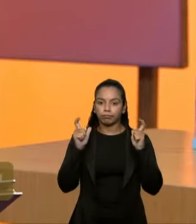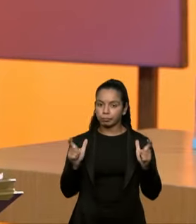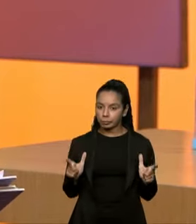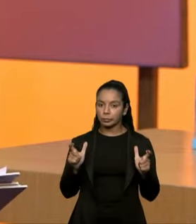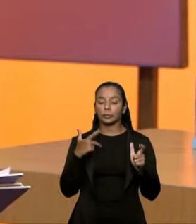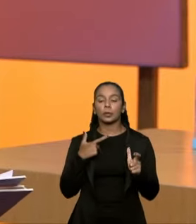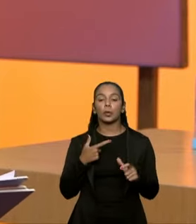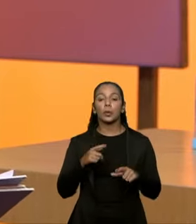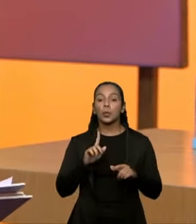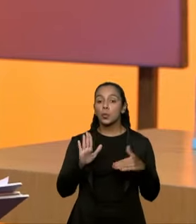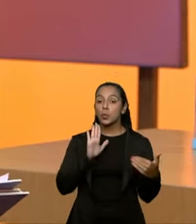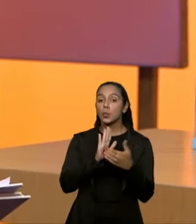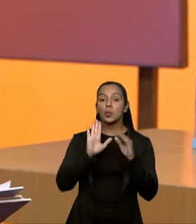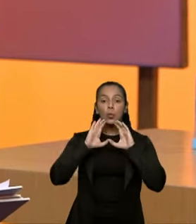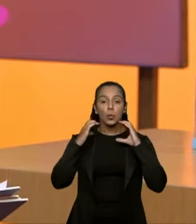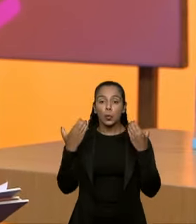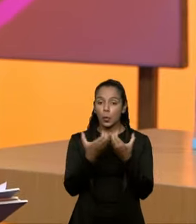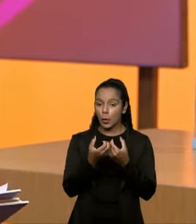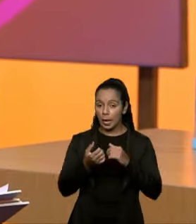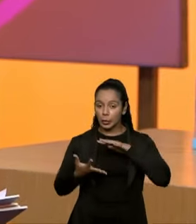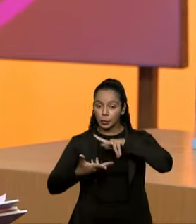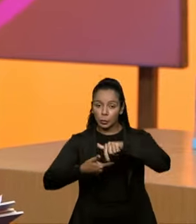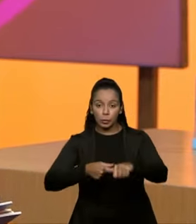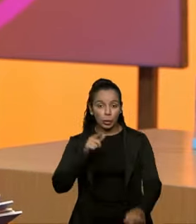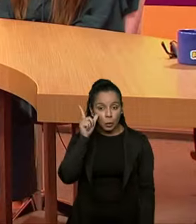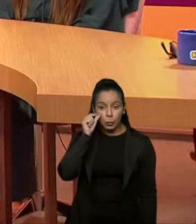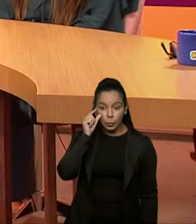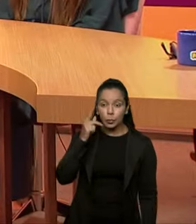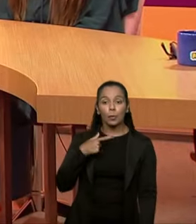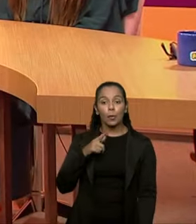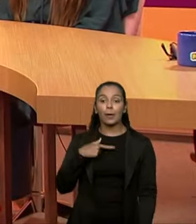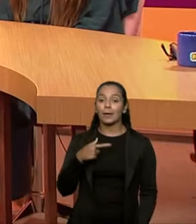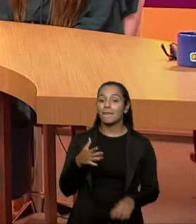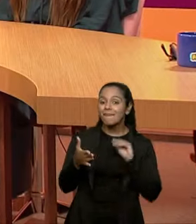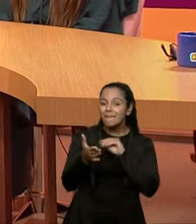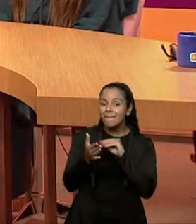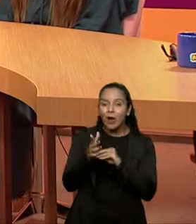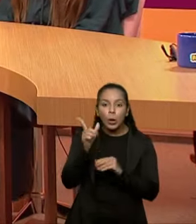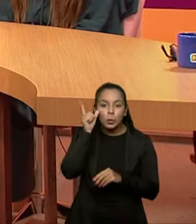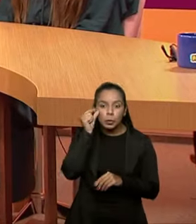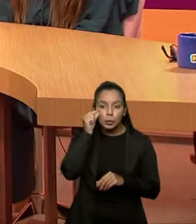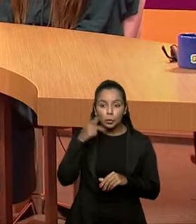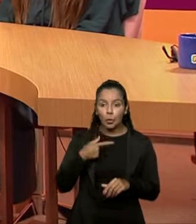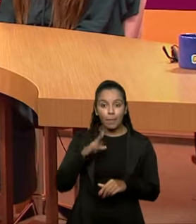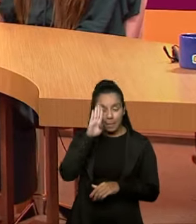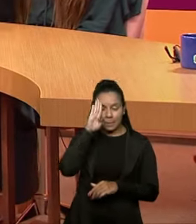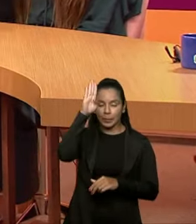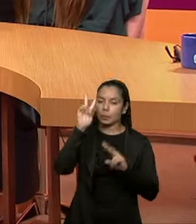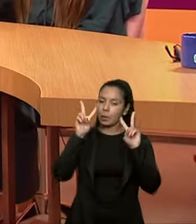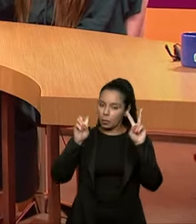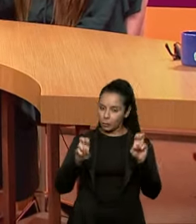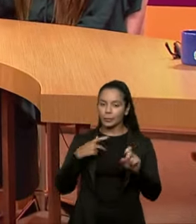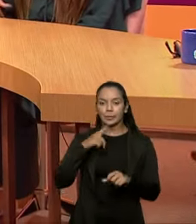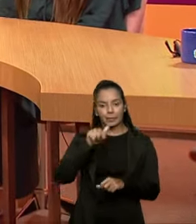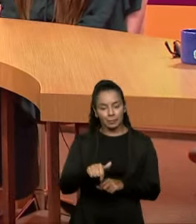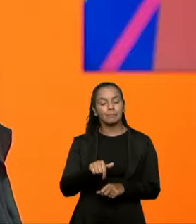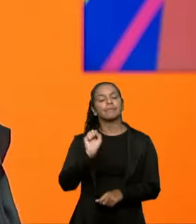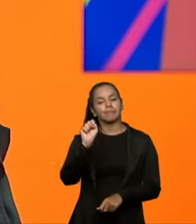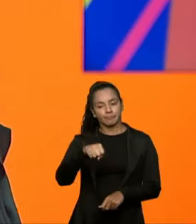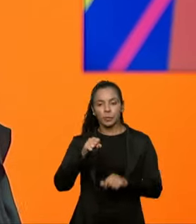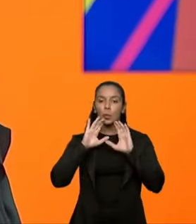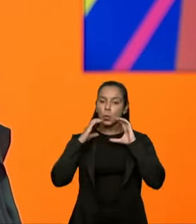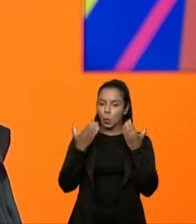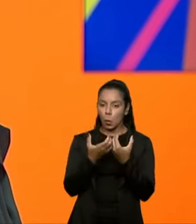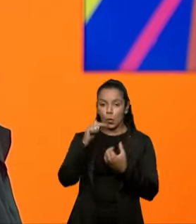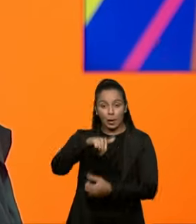do sono, a insônia foi um dos principais temas. Procede isso, doutora Andréia? Procede. A gente trouxe esse congresso para o Rio de Janeiro.